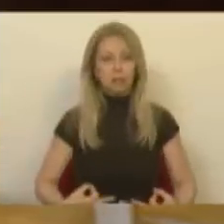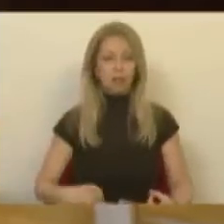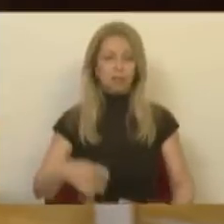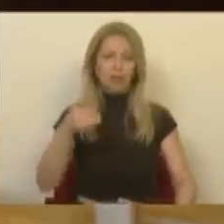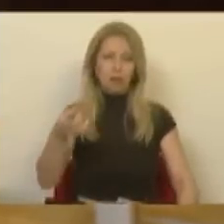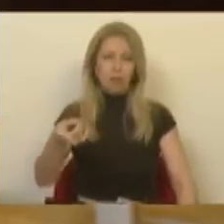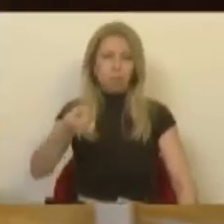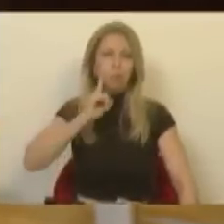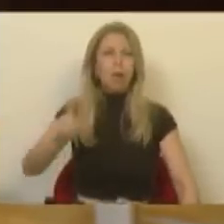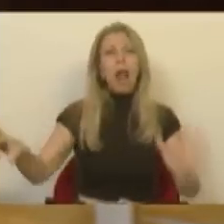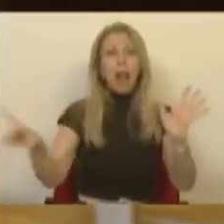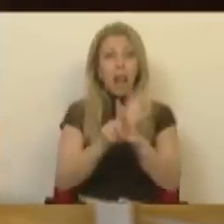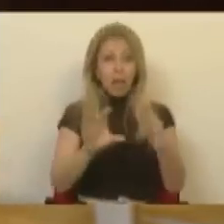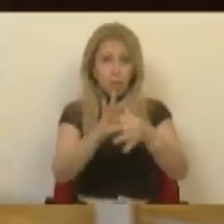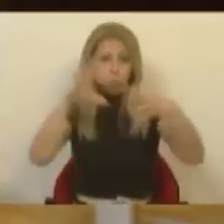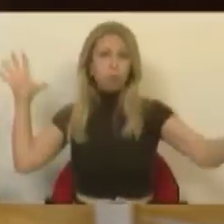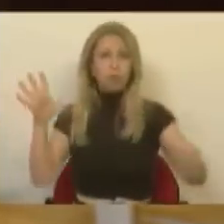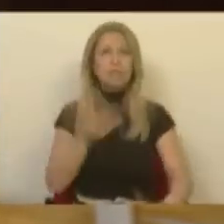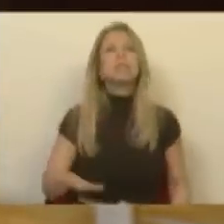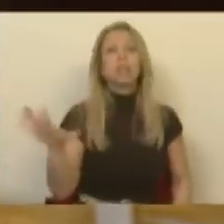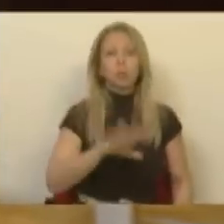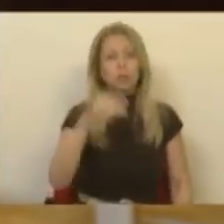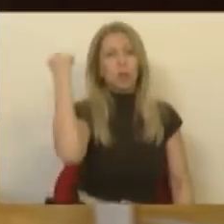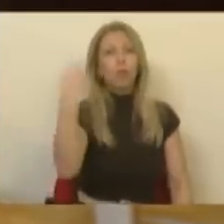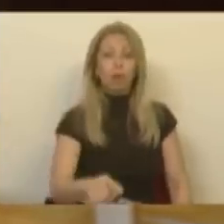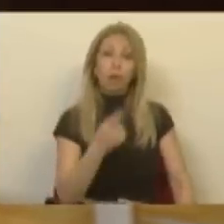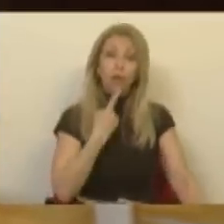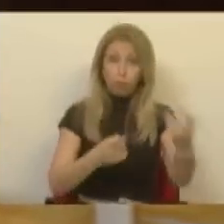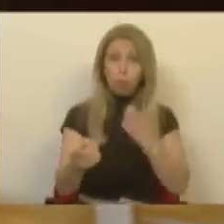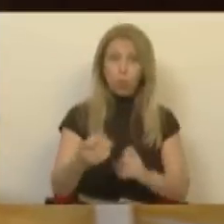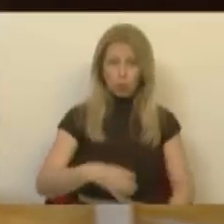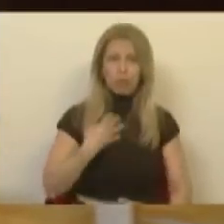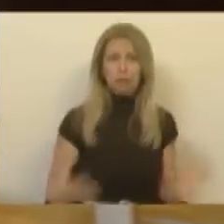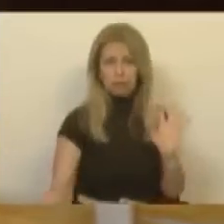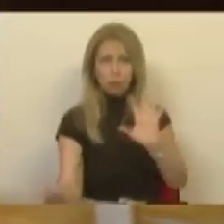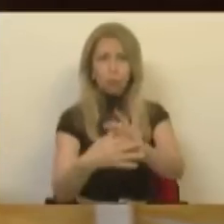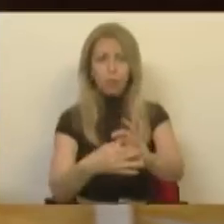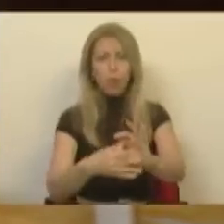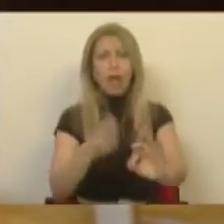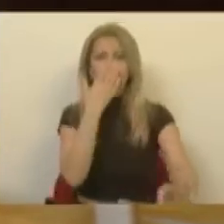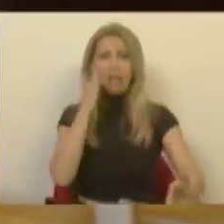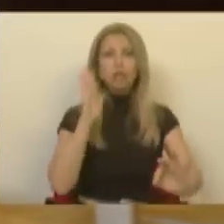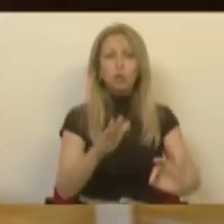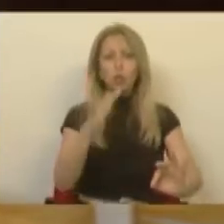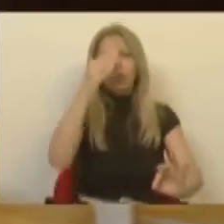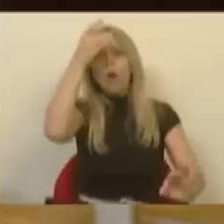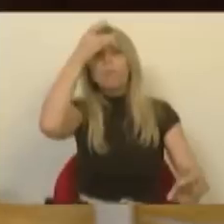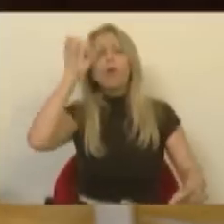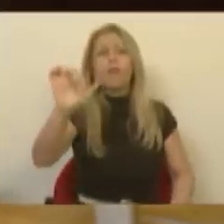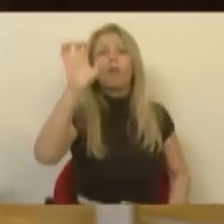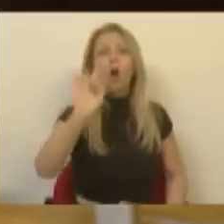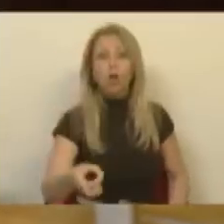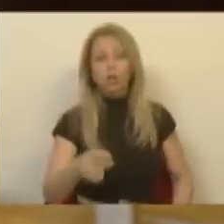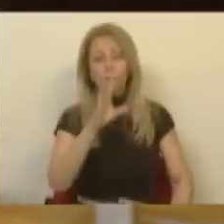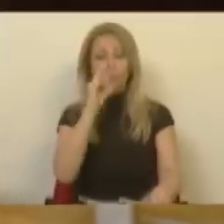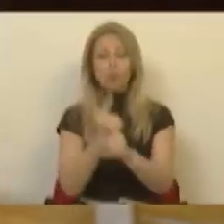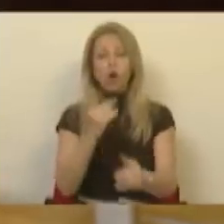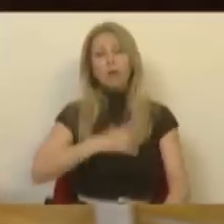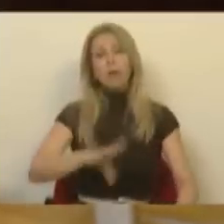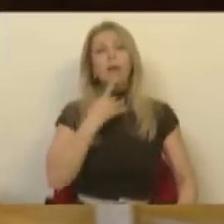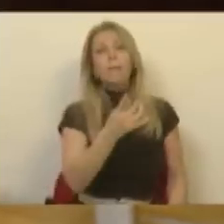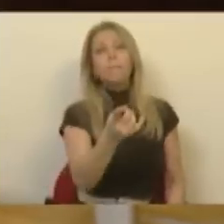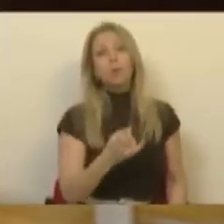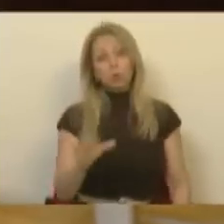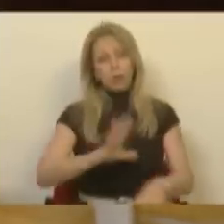legalidade da situação e pergunto se revê neste comportamento e o que é que acha disto ao mesmo tempo não queria deixar de questionar